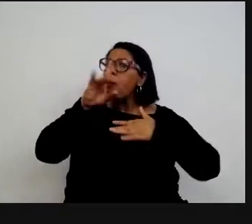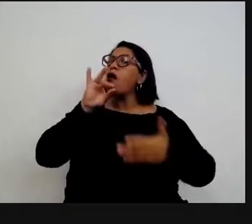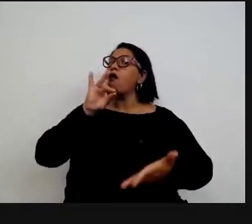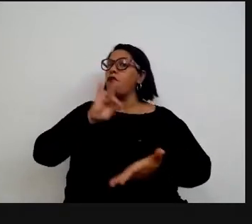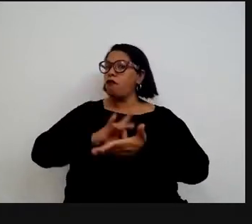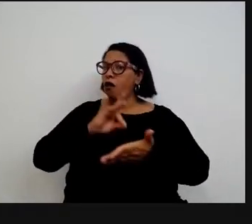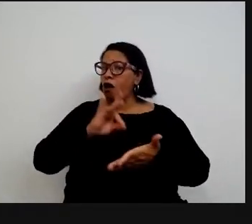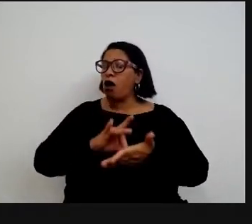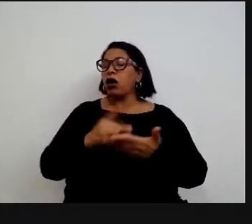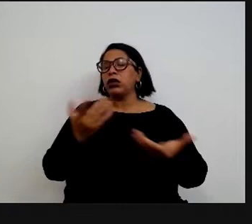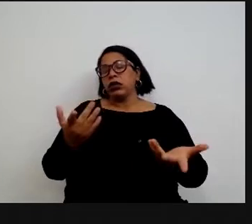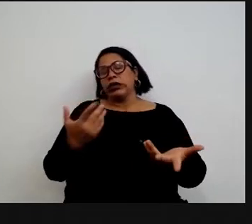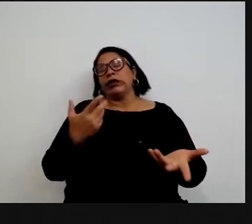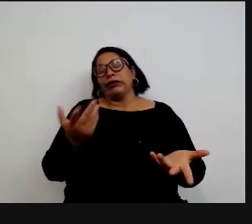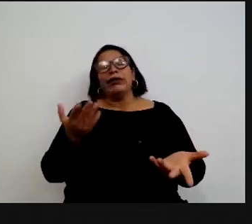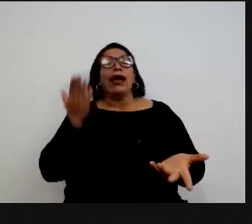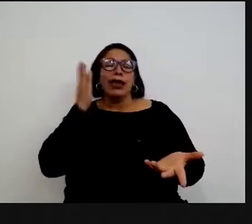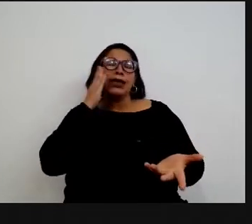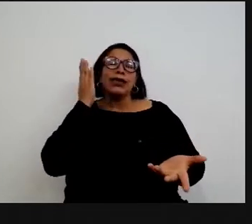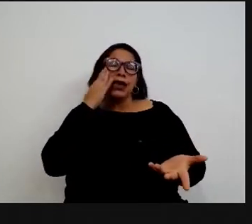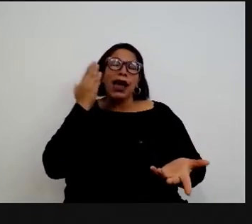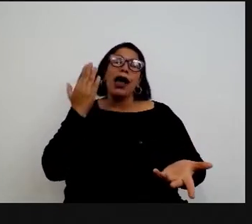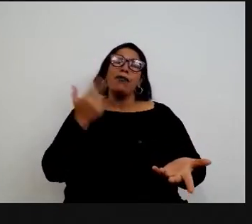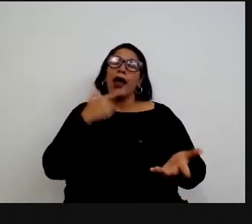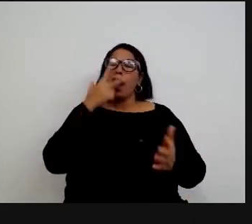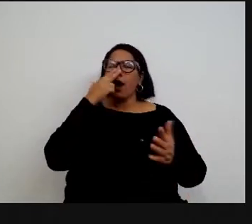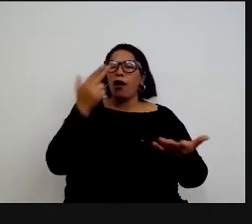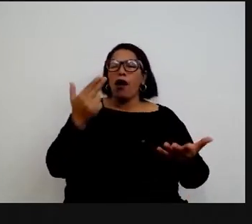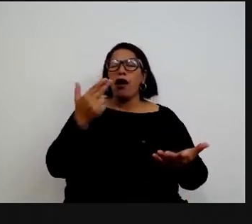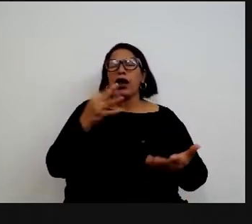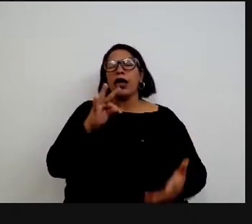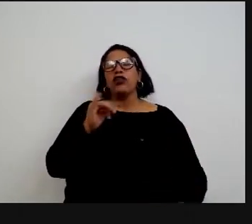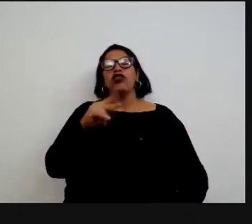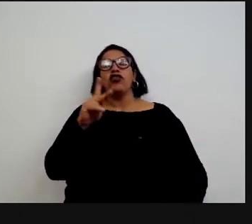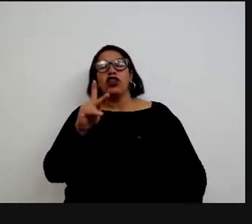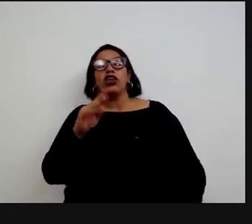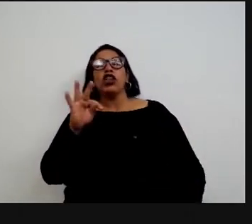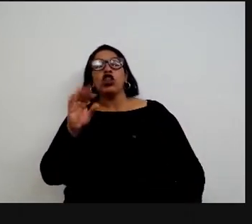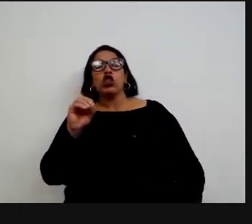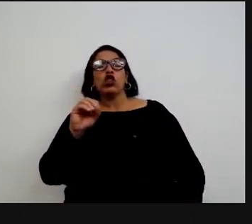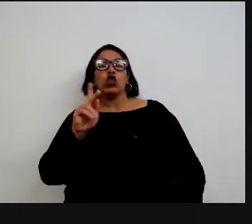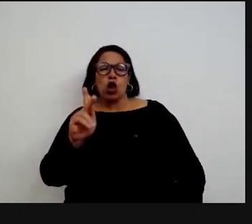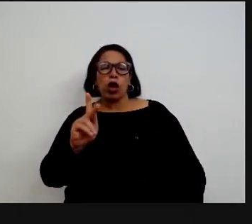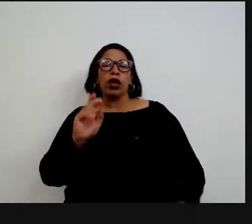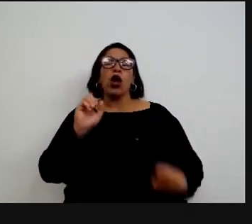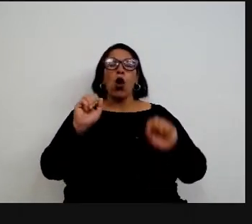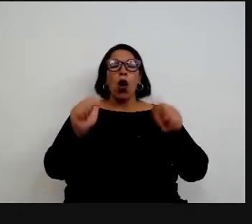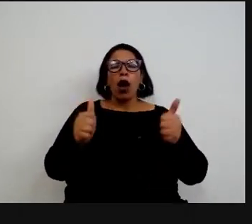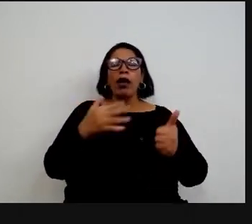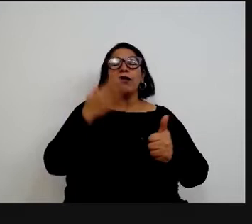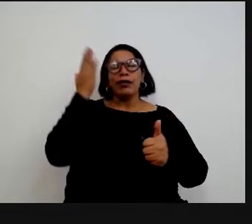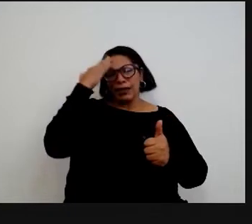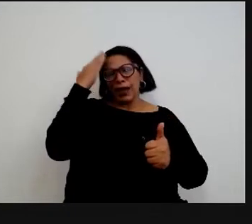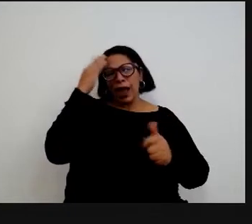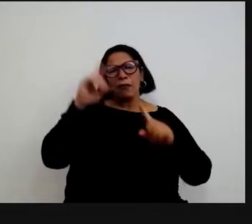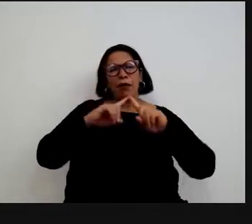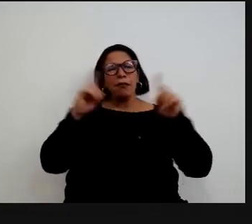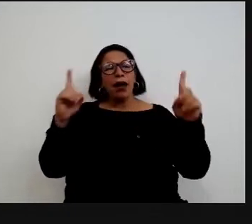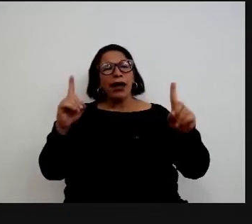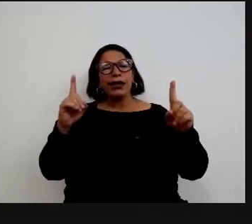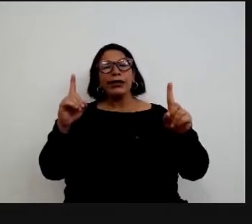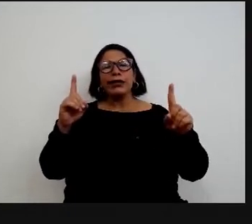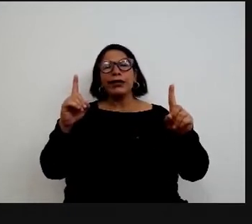gosta muito dessa coisa, embora seja o grande modelo, essa coisa do TikTok, porque a gente sabe que ele acaba sendo uma